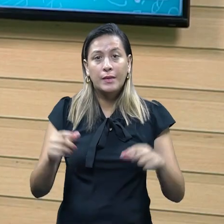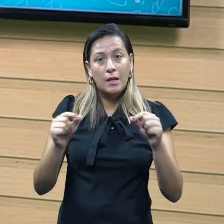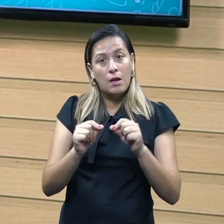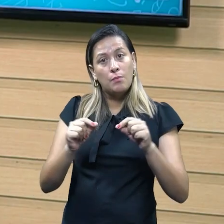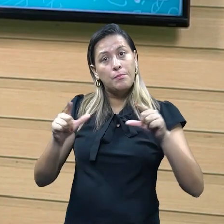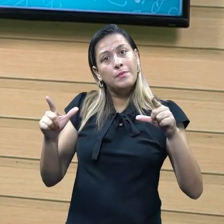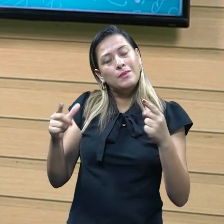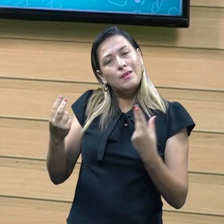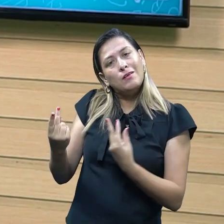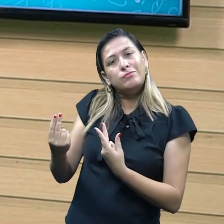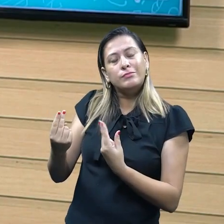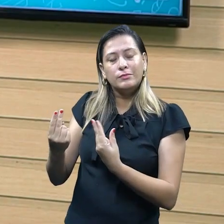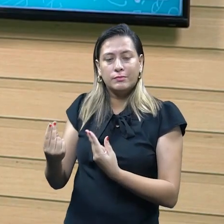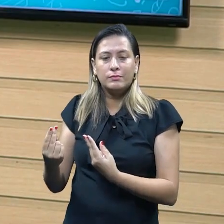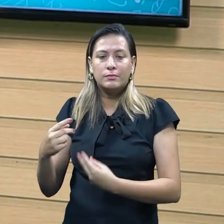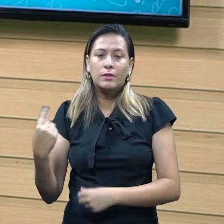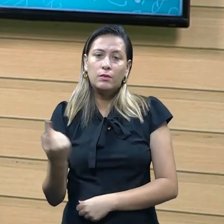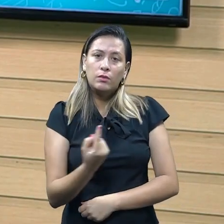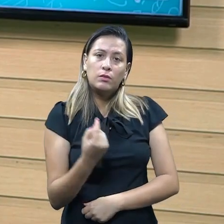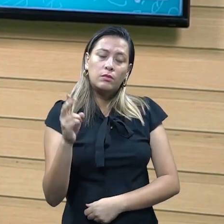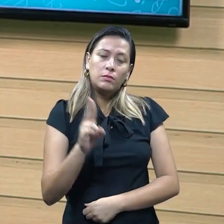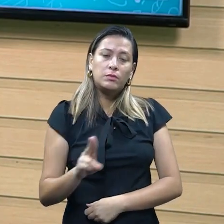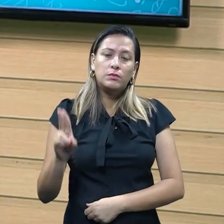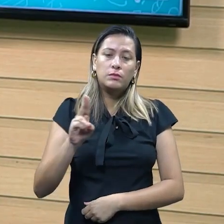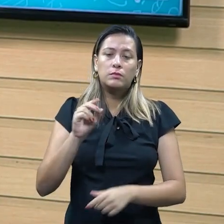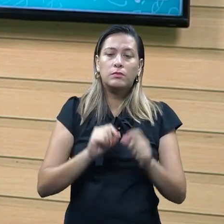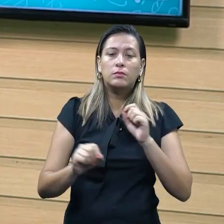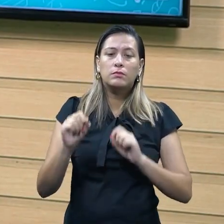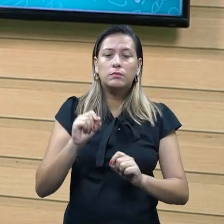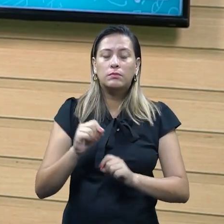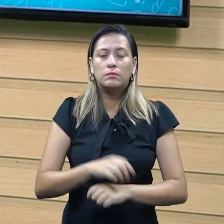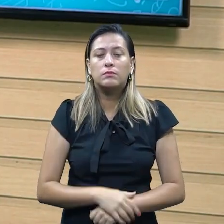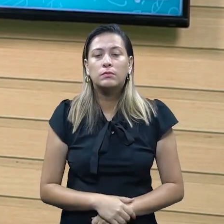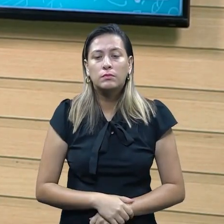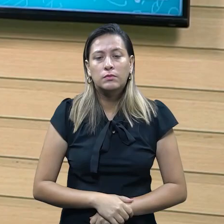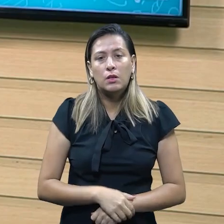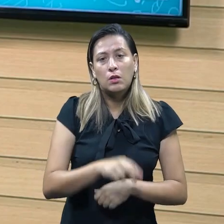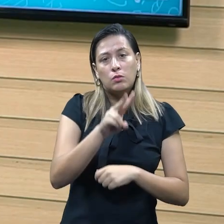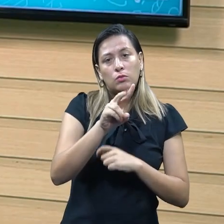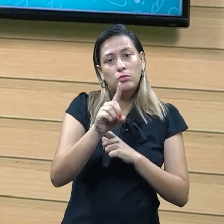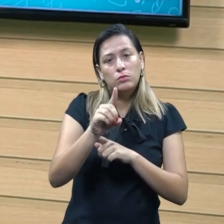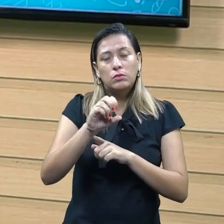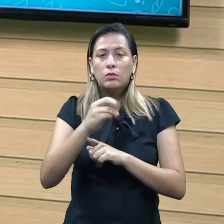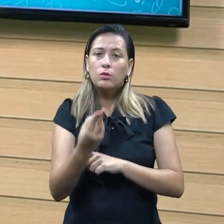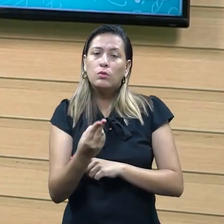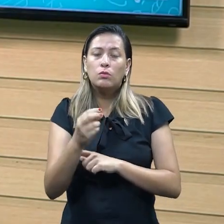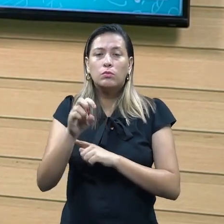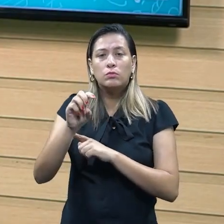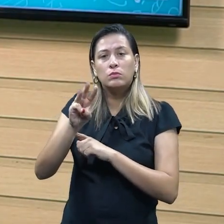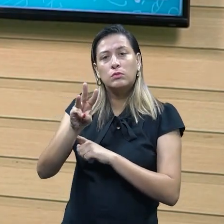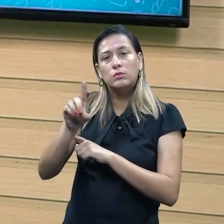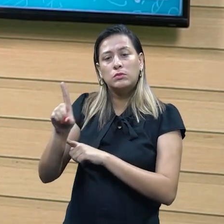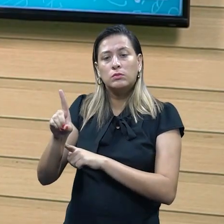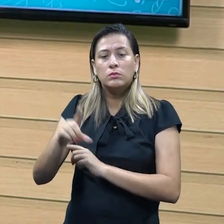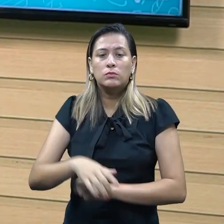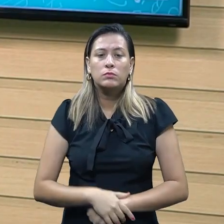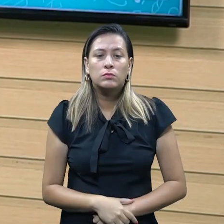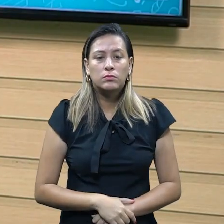proporcional. Ali nós podemos utilizar, como vocês podem ver na imagem, 2D ou 3D, essa